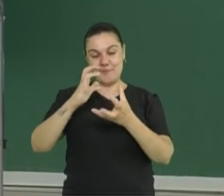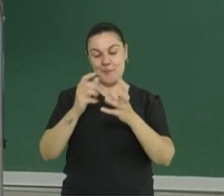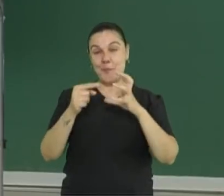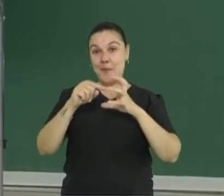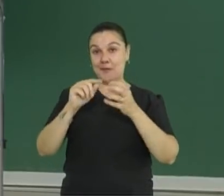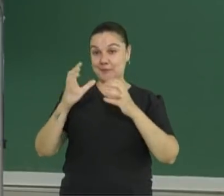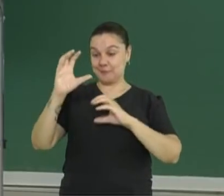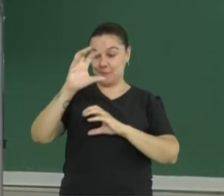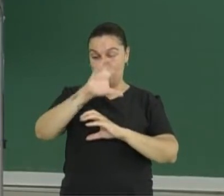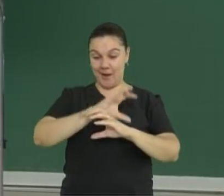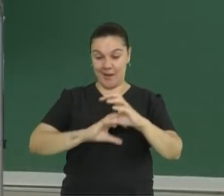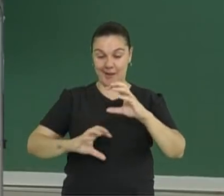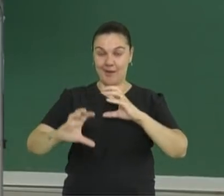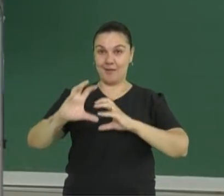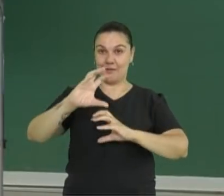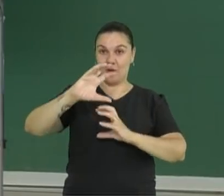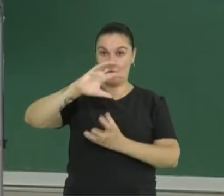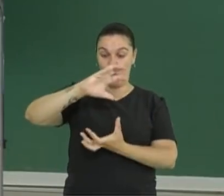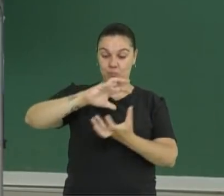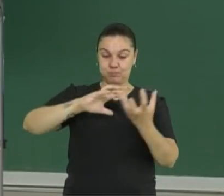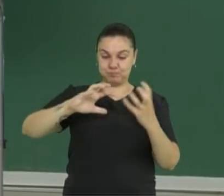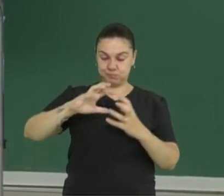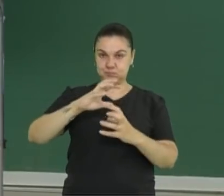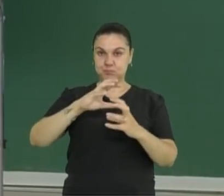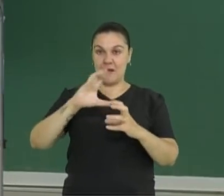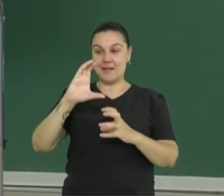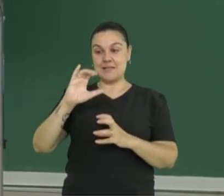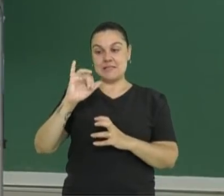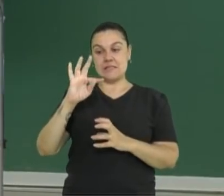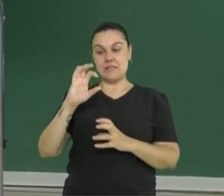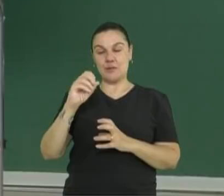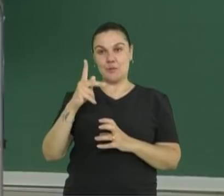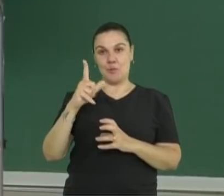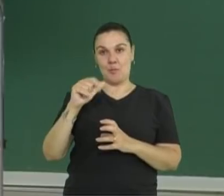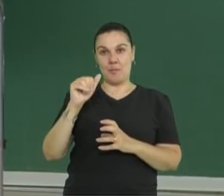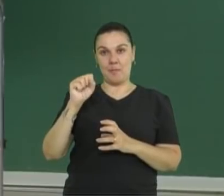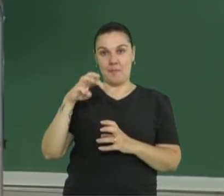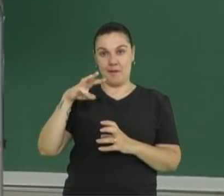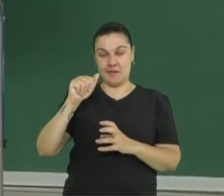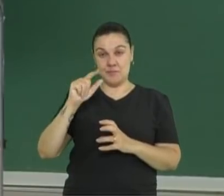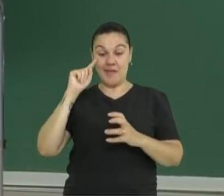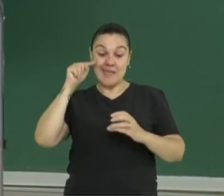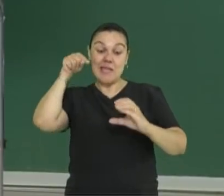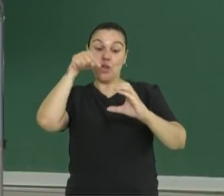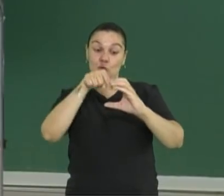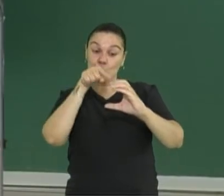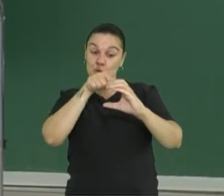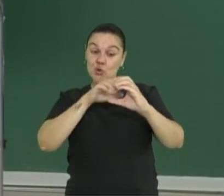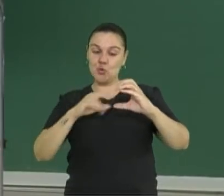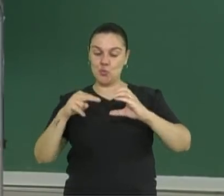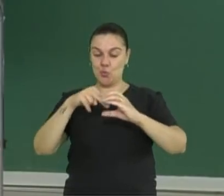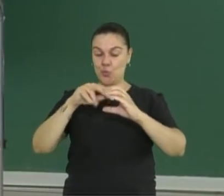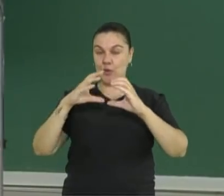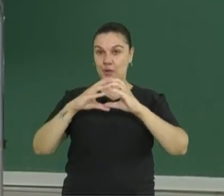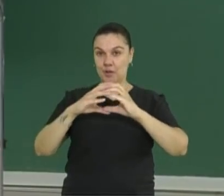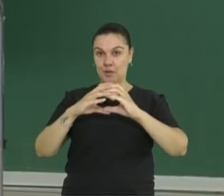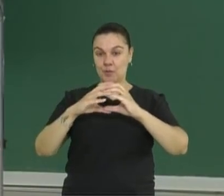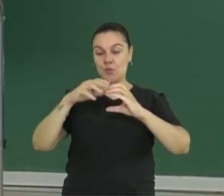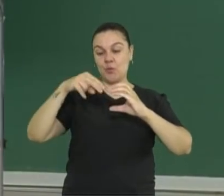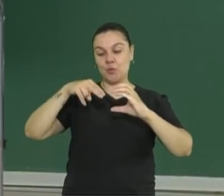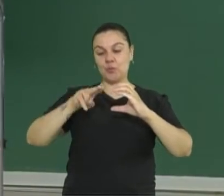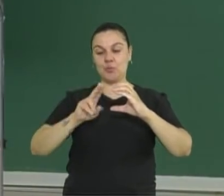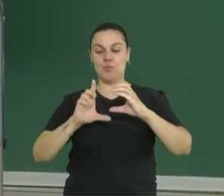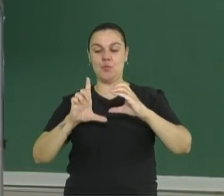essas duas regiões. Para a célula como um todo, citoplasma, e especificamente no interior do núcleo.